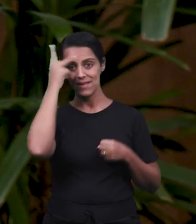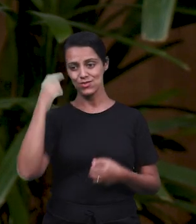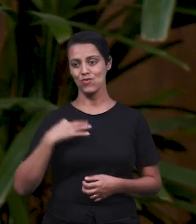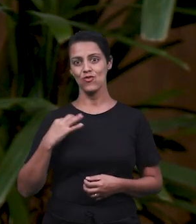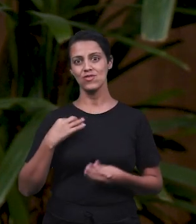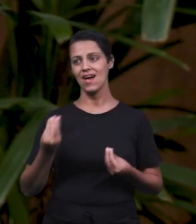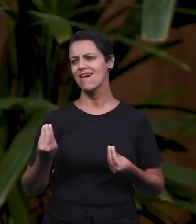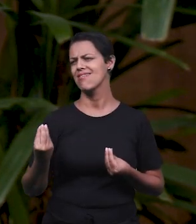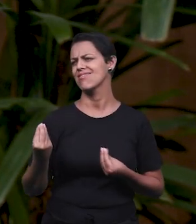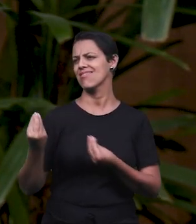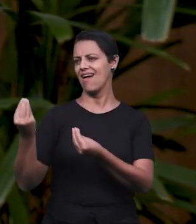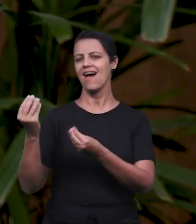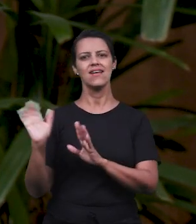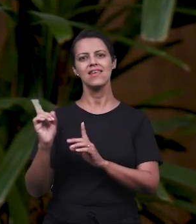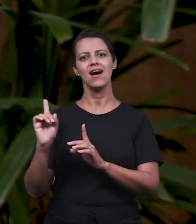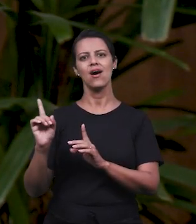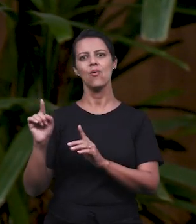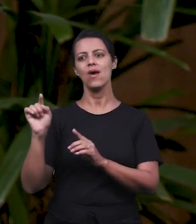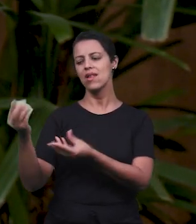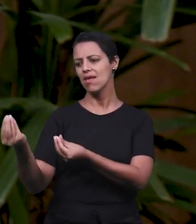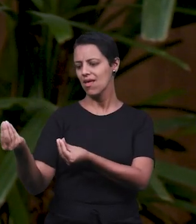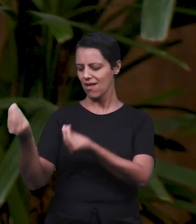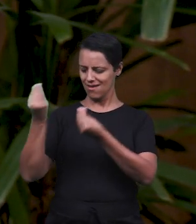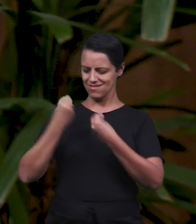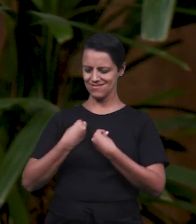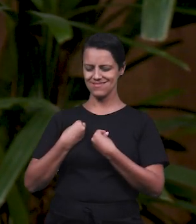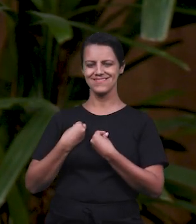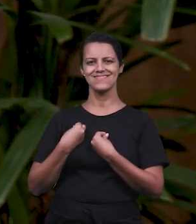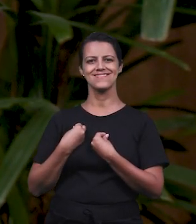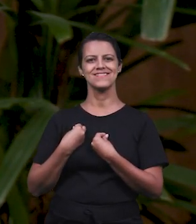Ele recebe. E este é o nosso